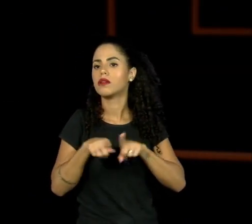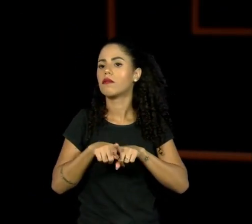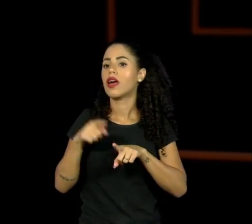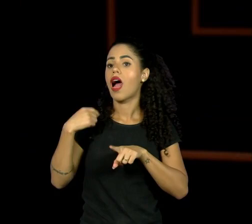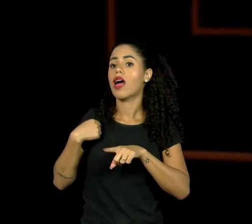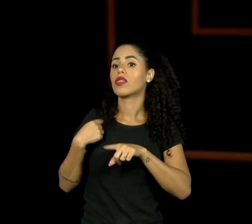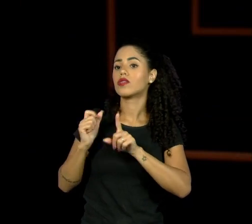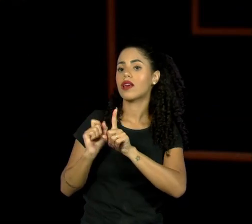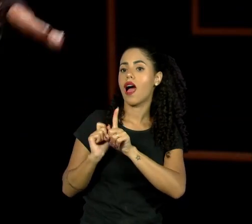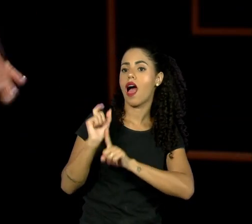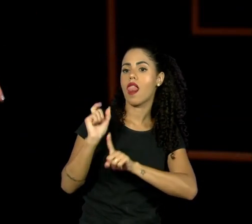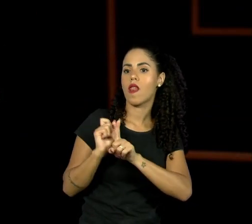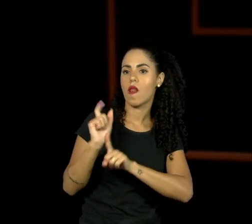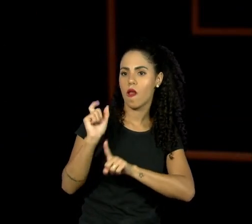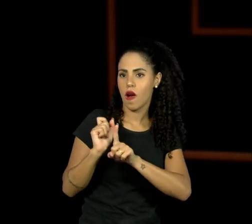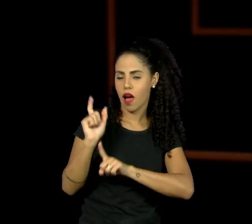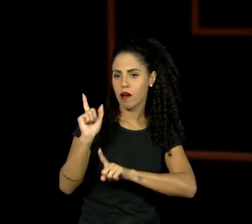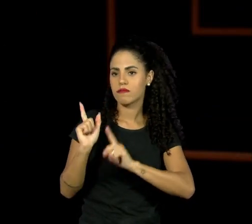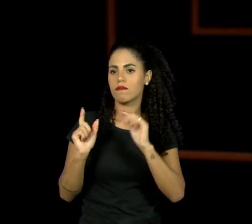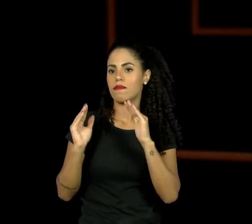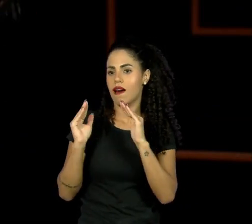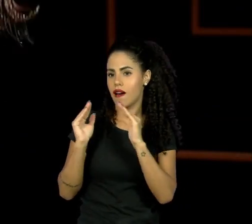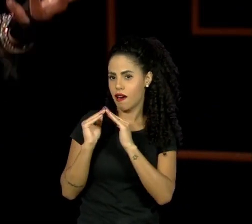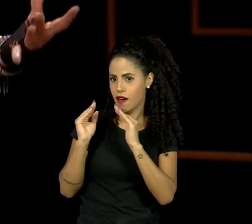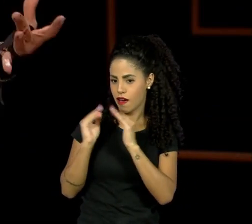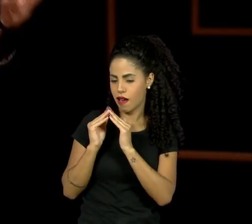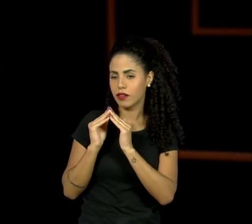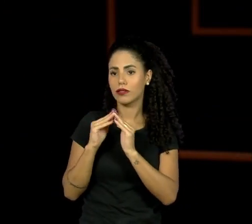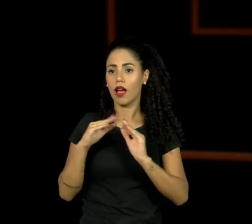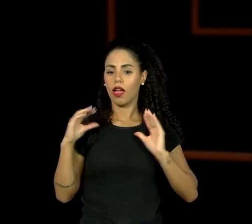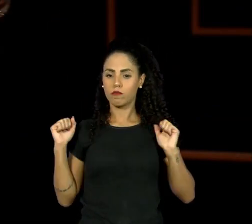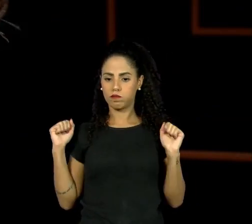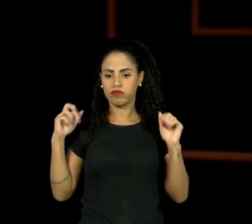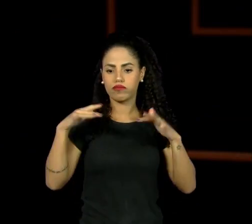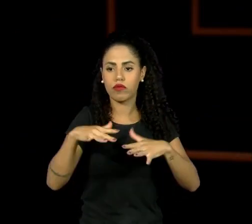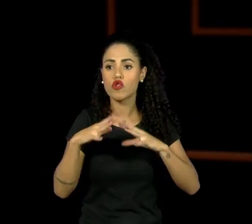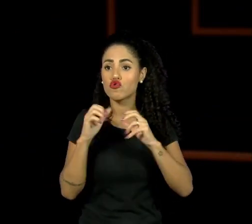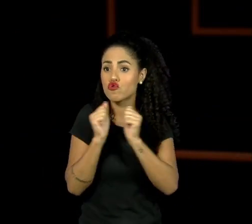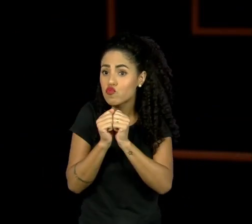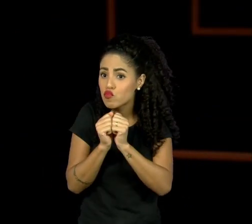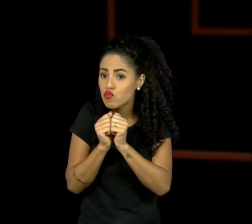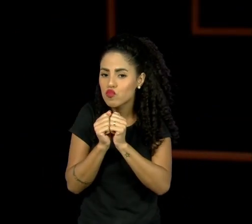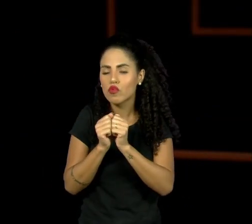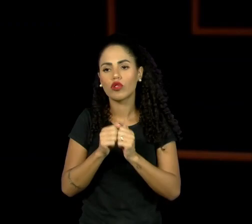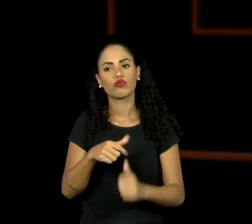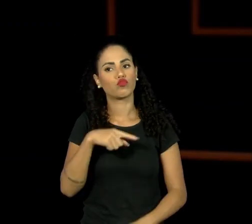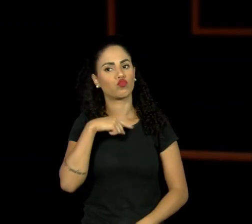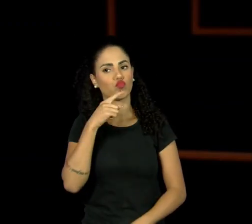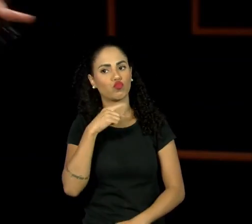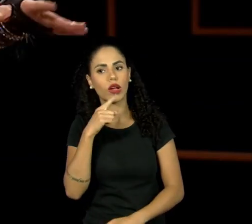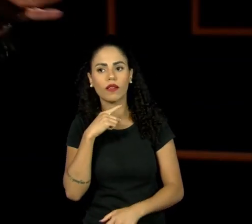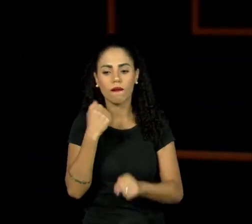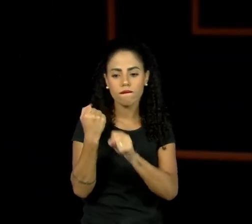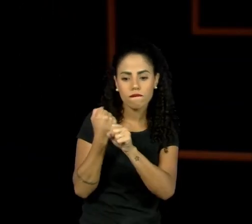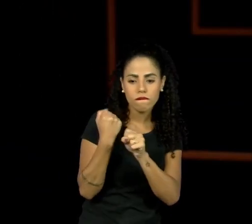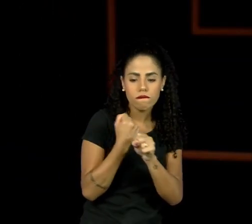uma cobertura enorme em Botafogo. E como não ia caber todo mundo que já estava ali, nós fizemos cabanas. Então, por exemplo, uma sala,